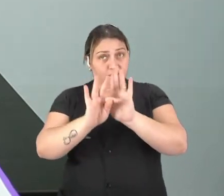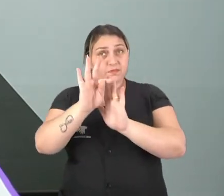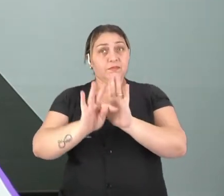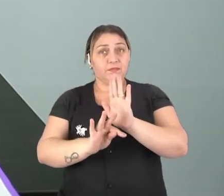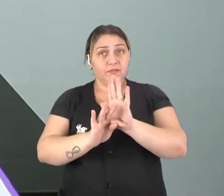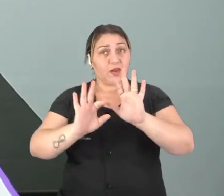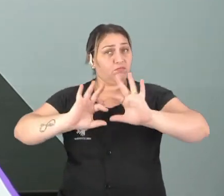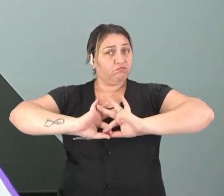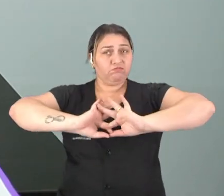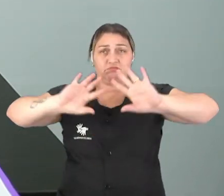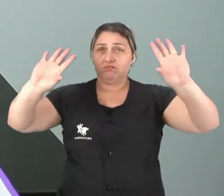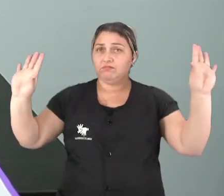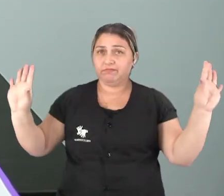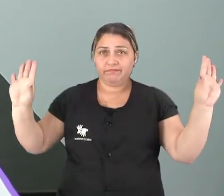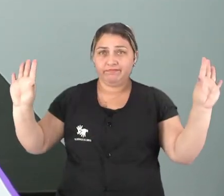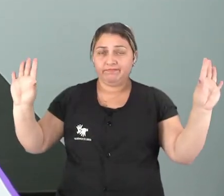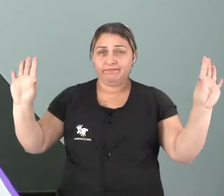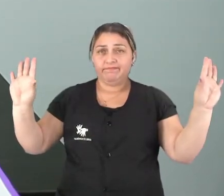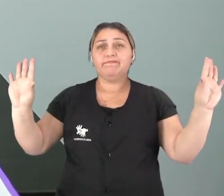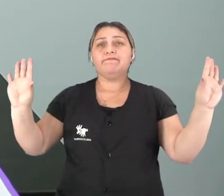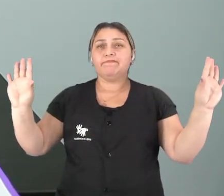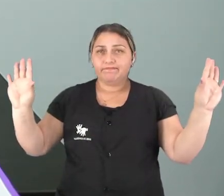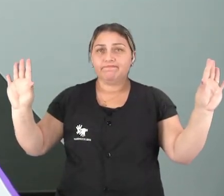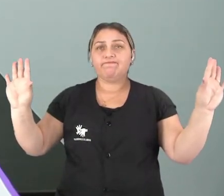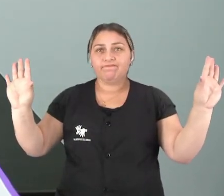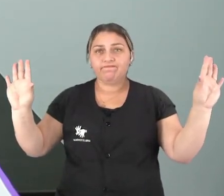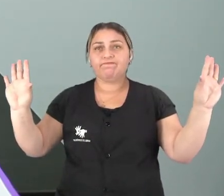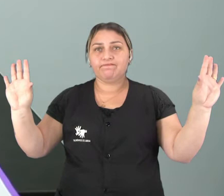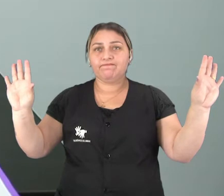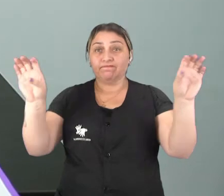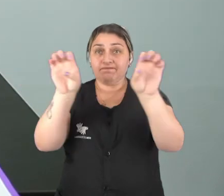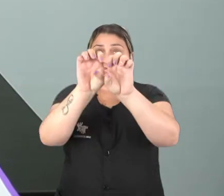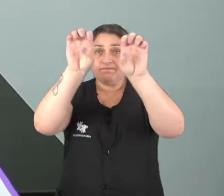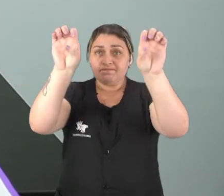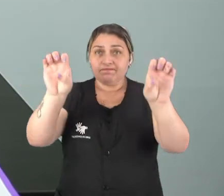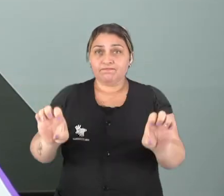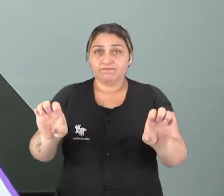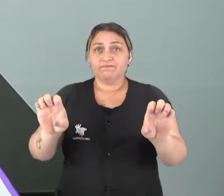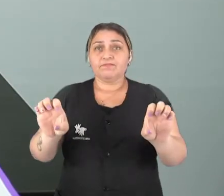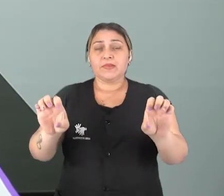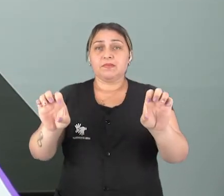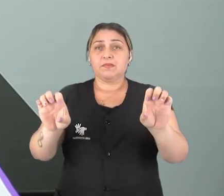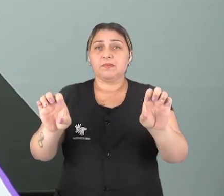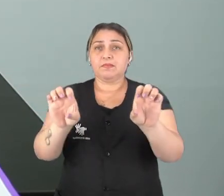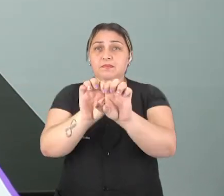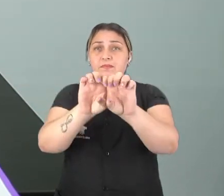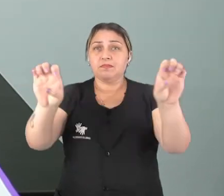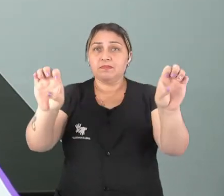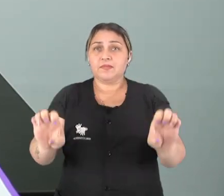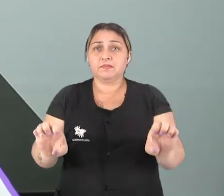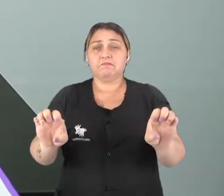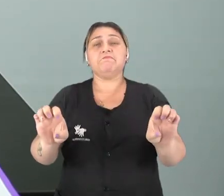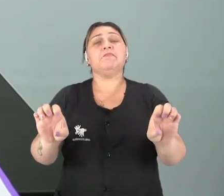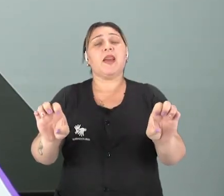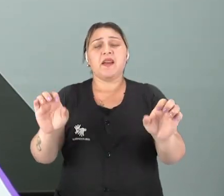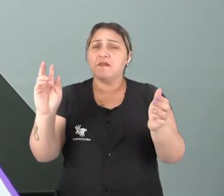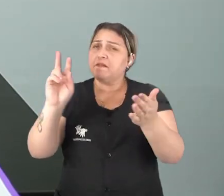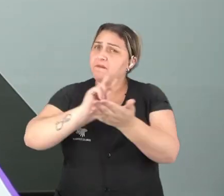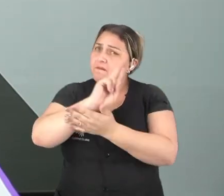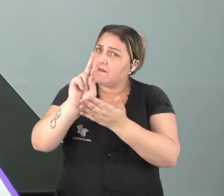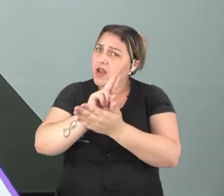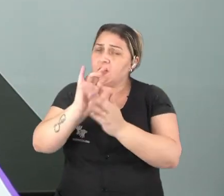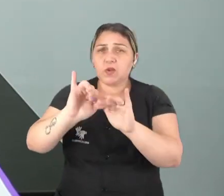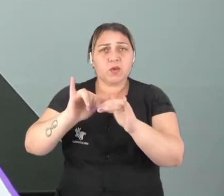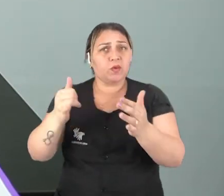bastante livre, um texto livre de estrutura, né, livre, ele pode entrar em vários